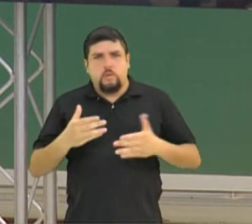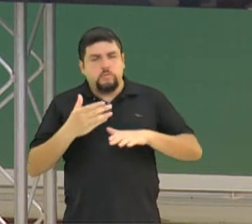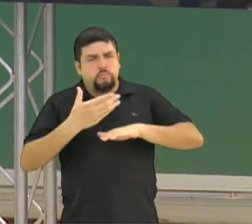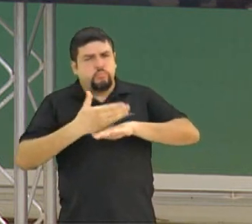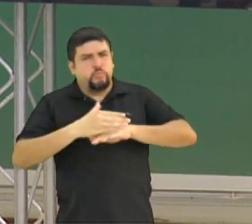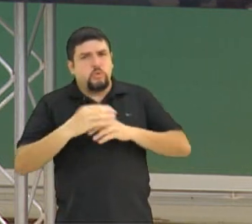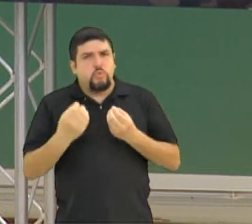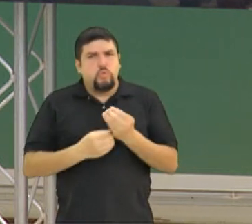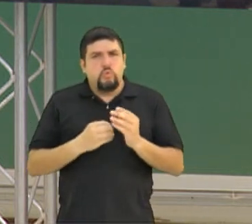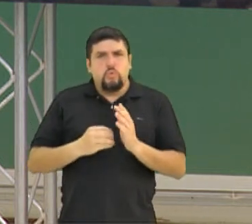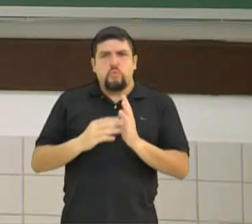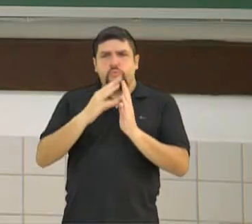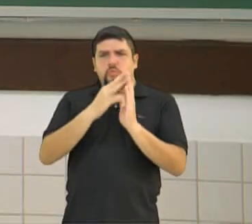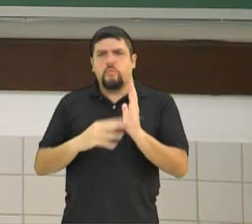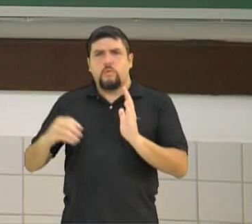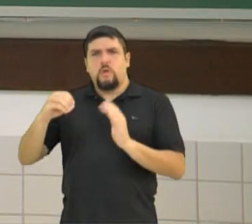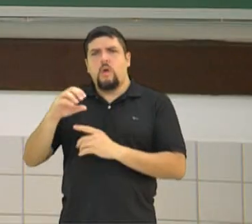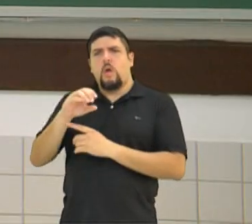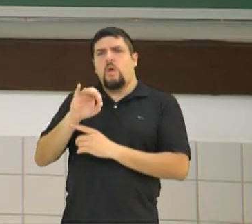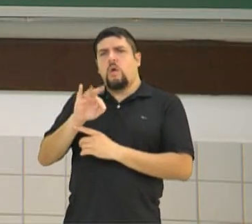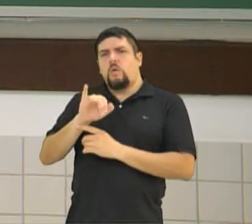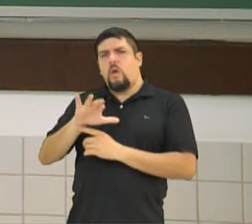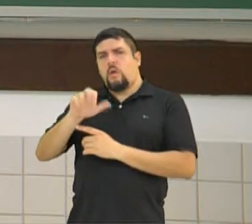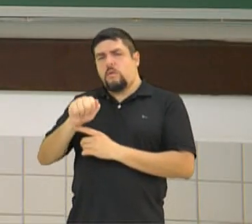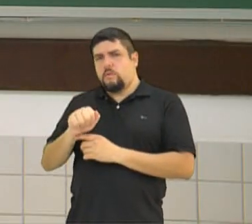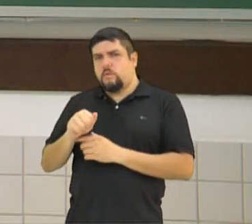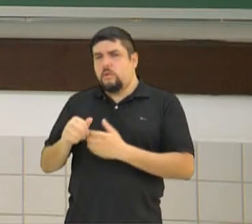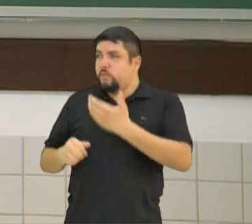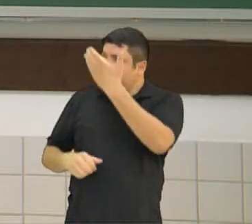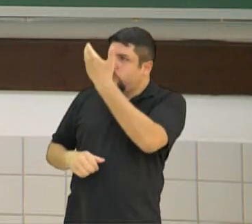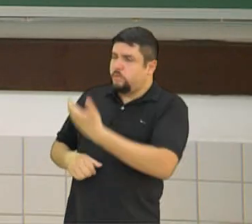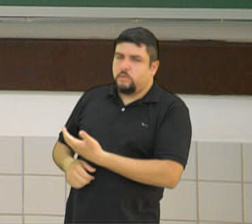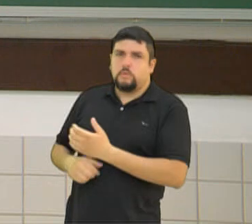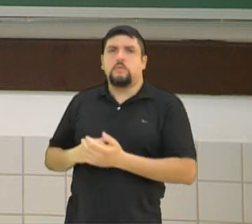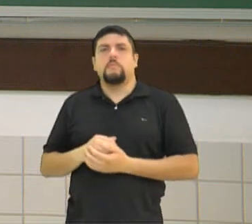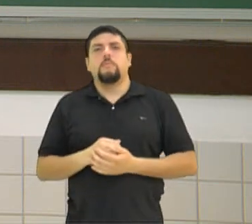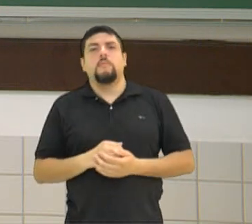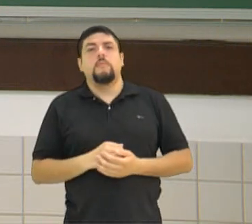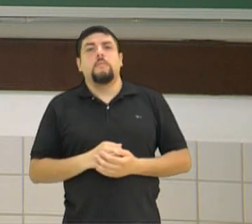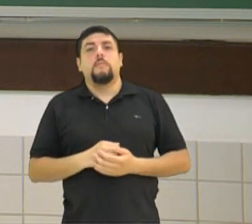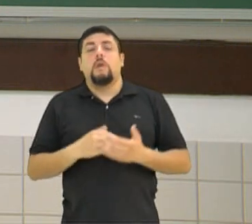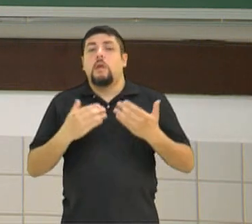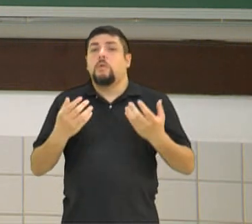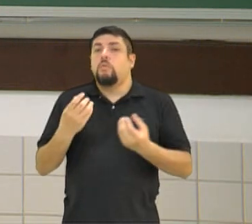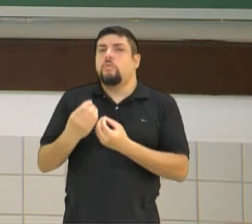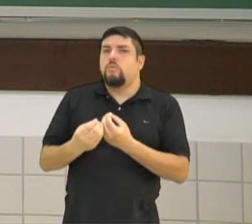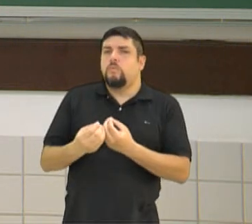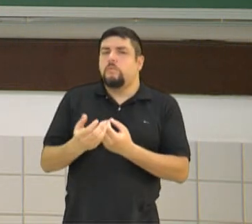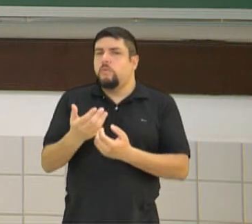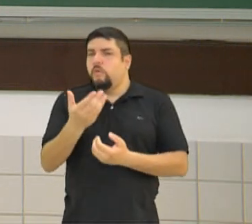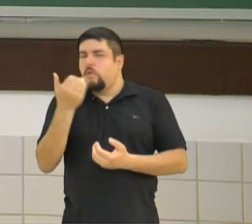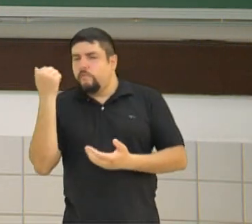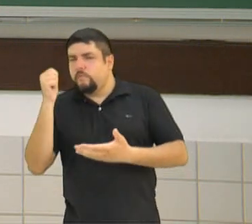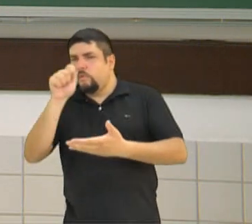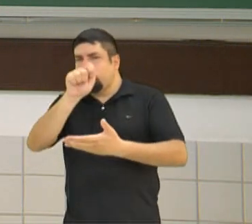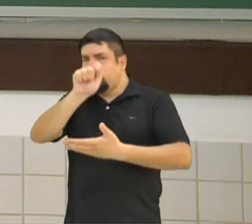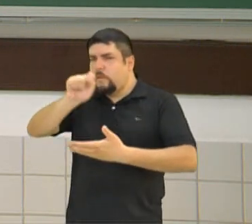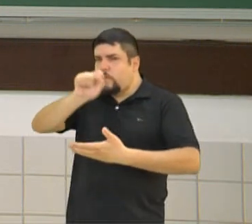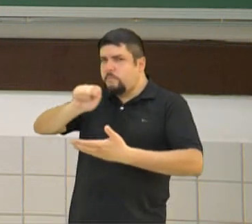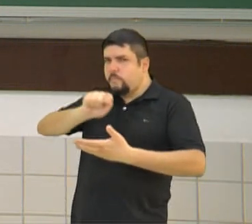isomeria óptica nos seguintes compostos. Para isso, nós vamos então para o quadro, tá certo,